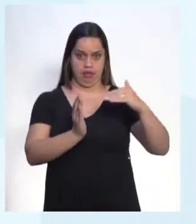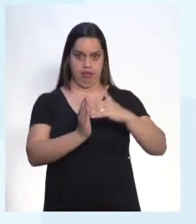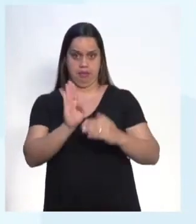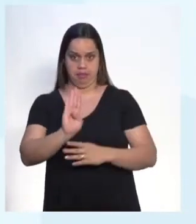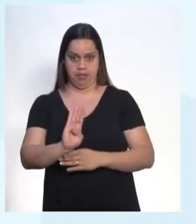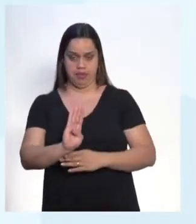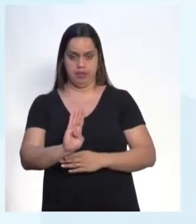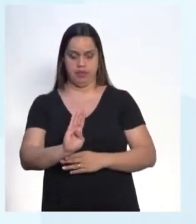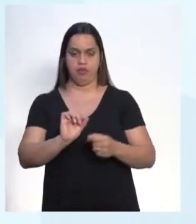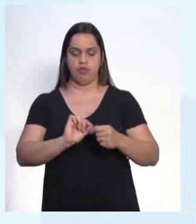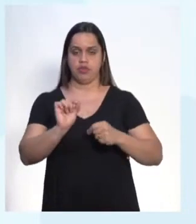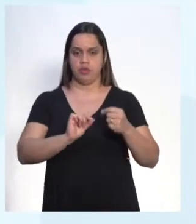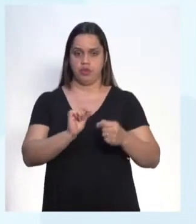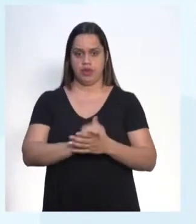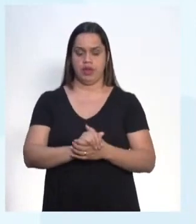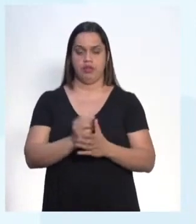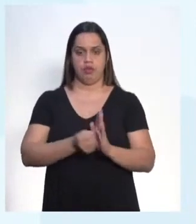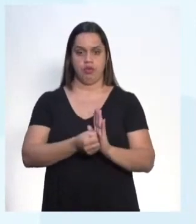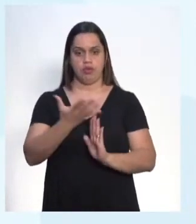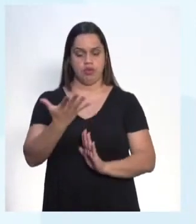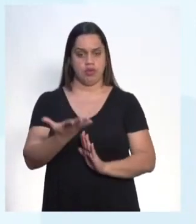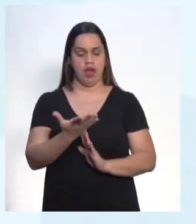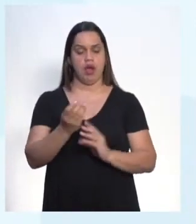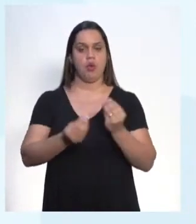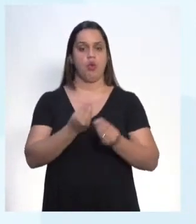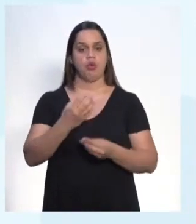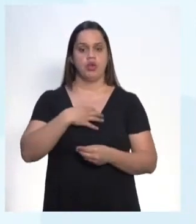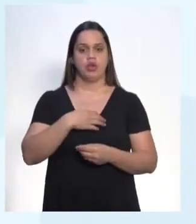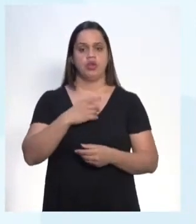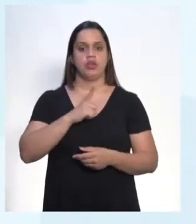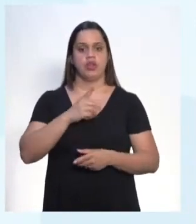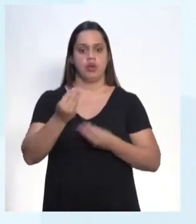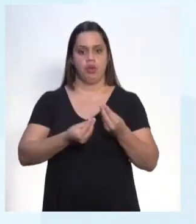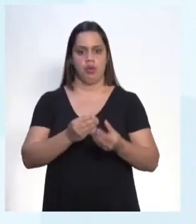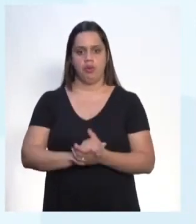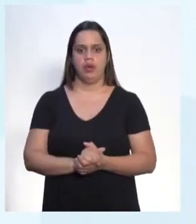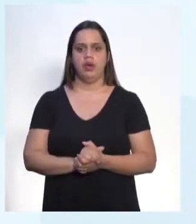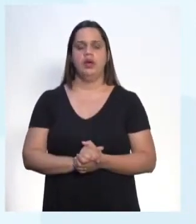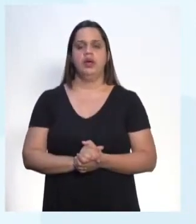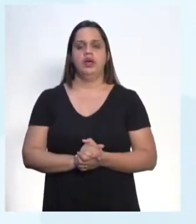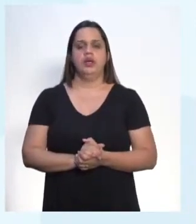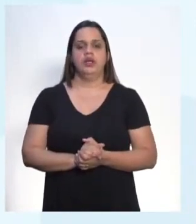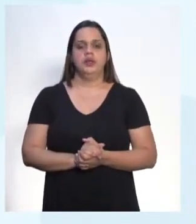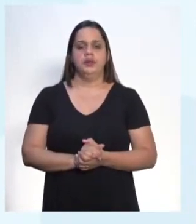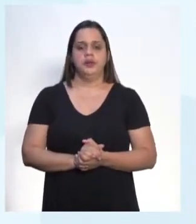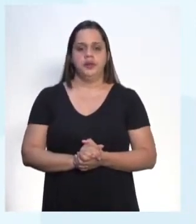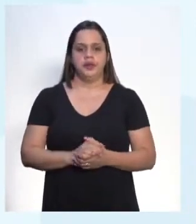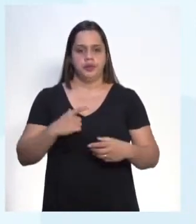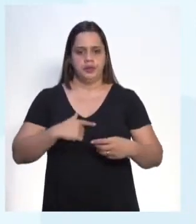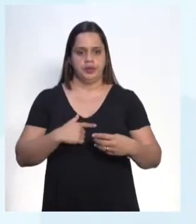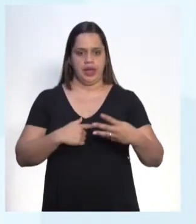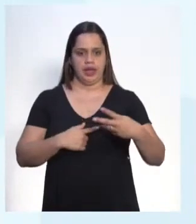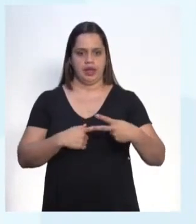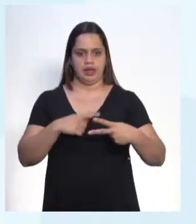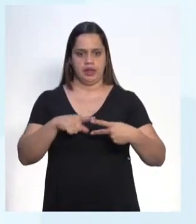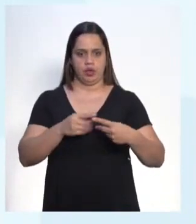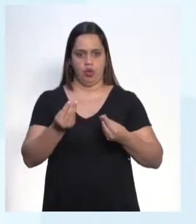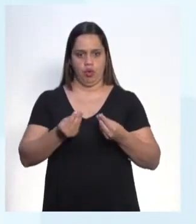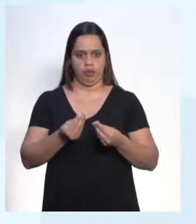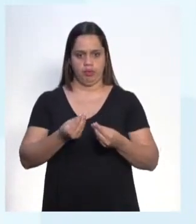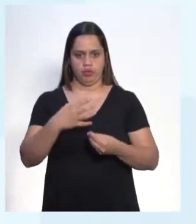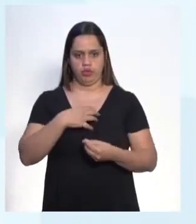B, eu vou contar quantos são os caminhos. Então, eu tenho aqui 1, 2,